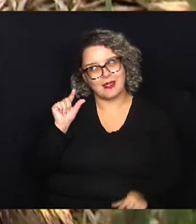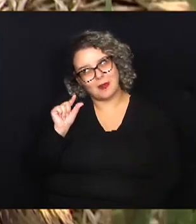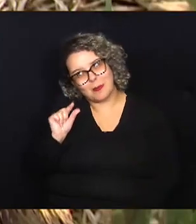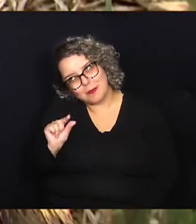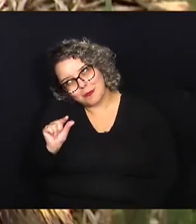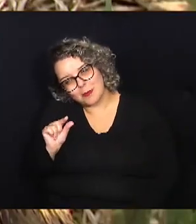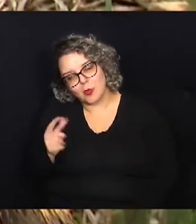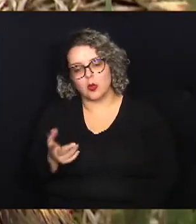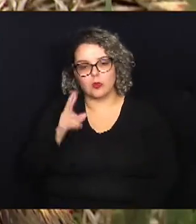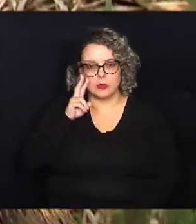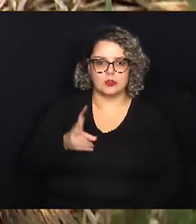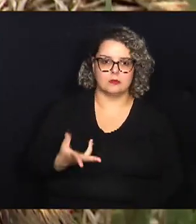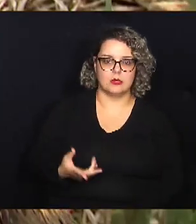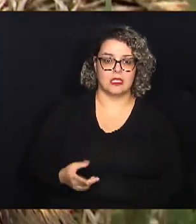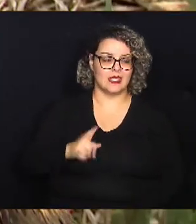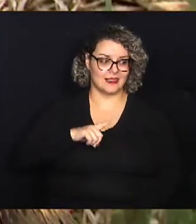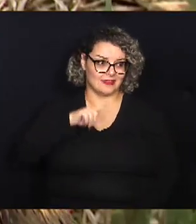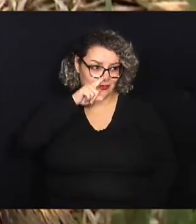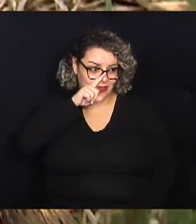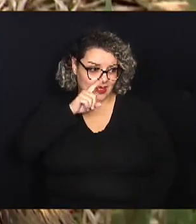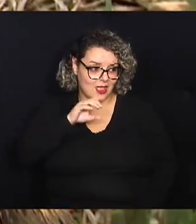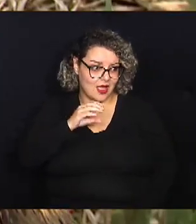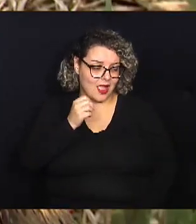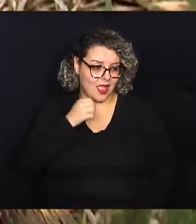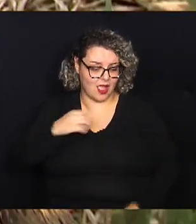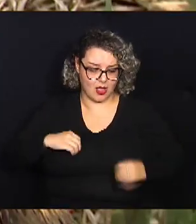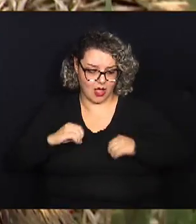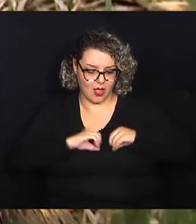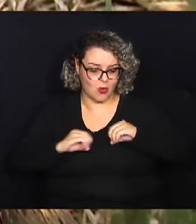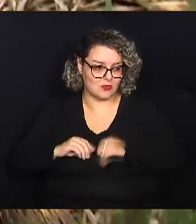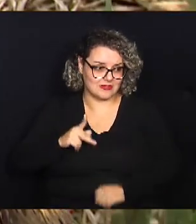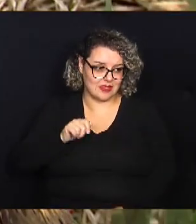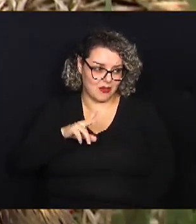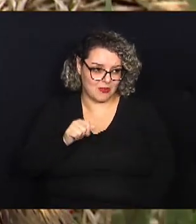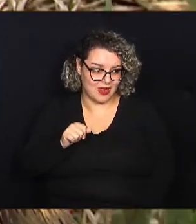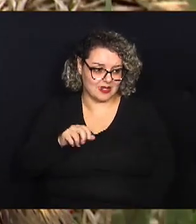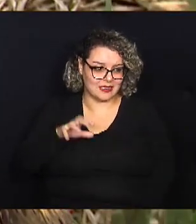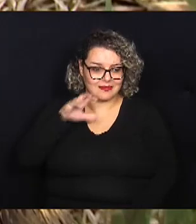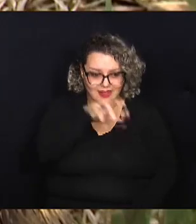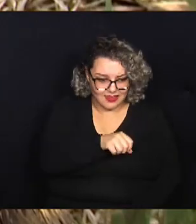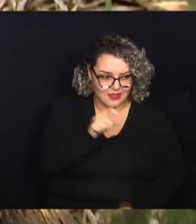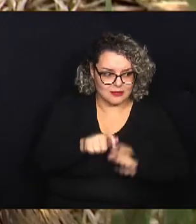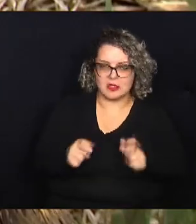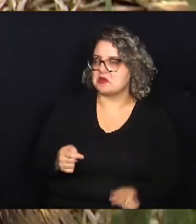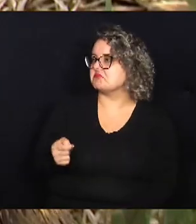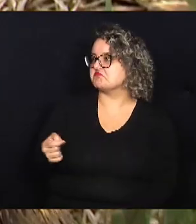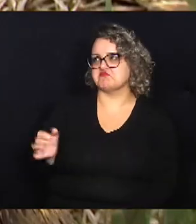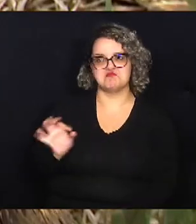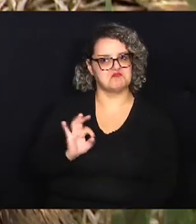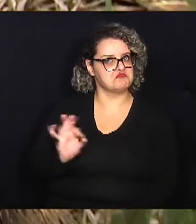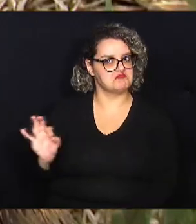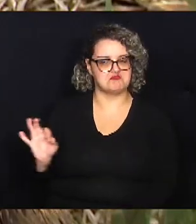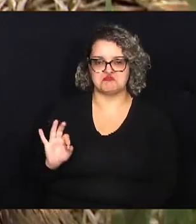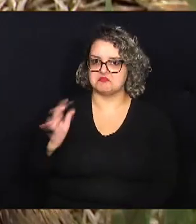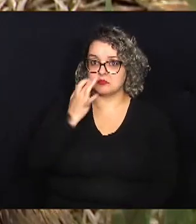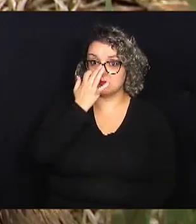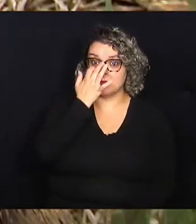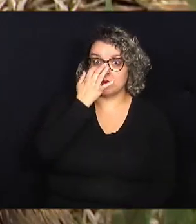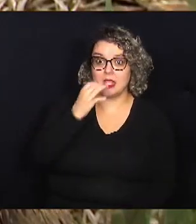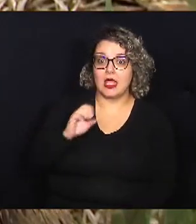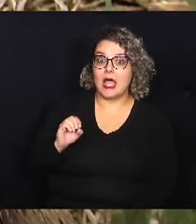risco da onça parda atacar a pessoa? Quase nulo. A onça parda ela tem muito medo do ser